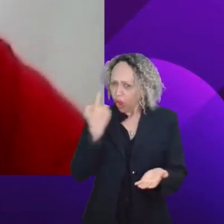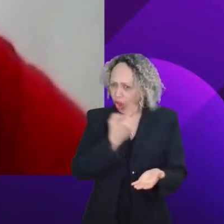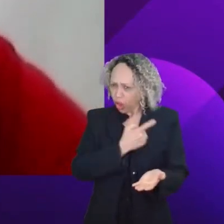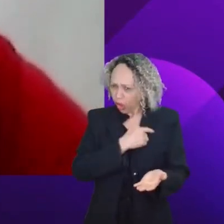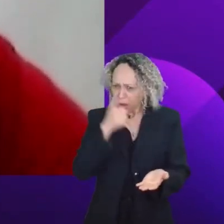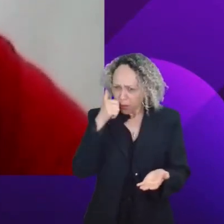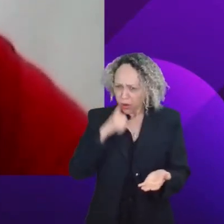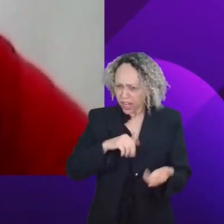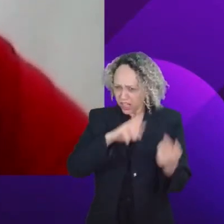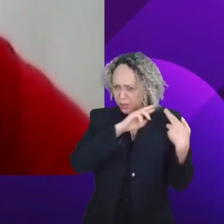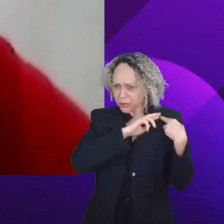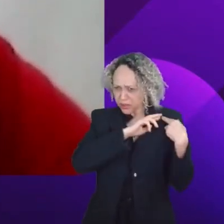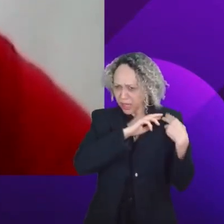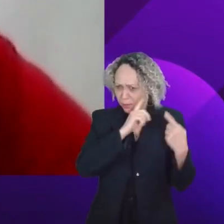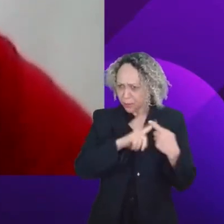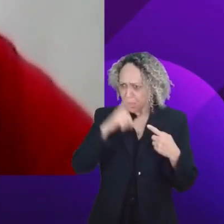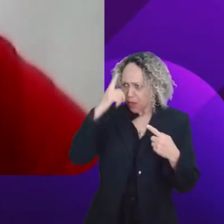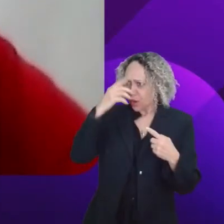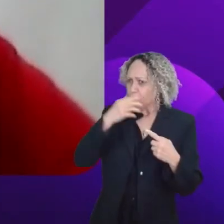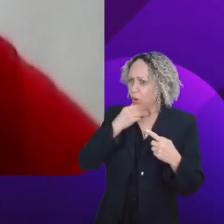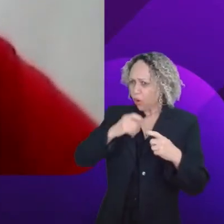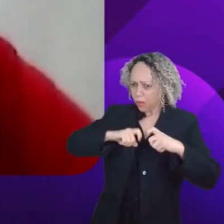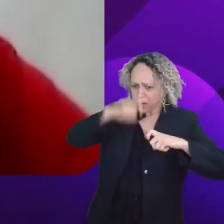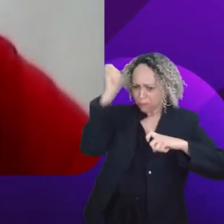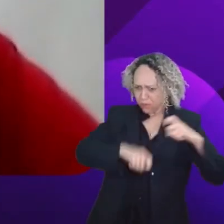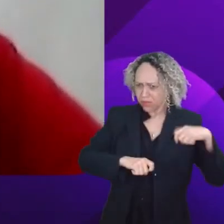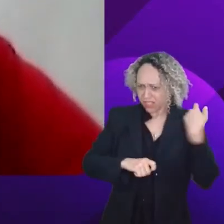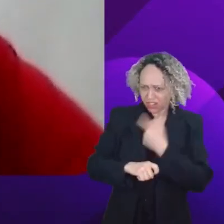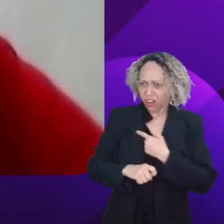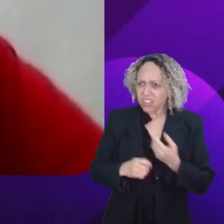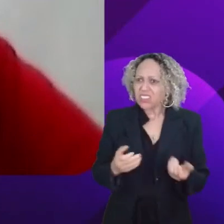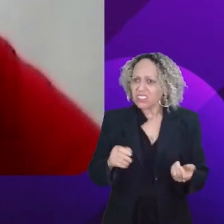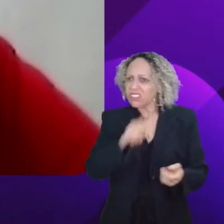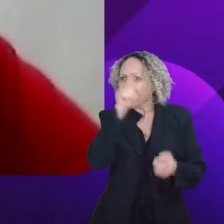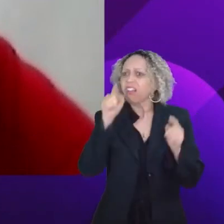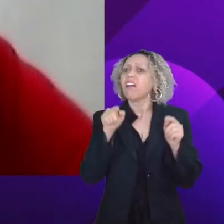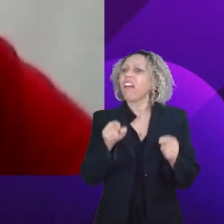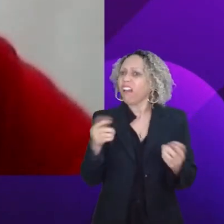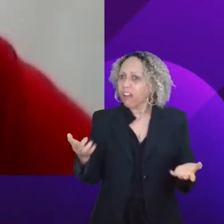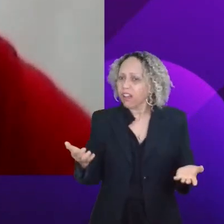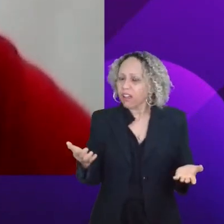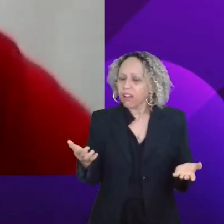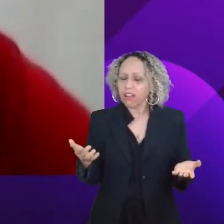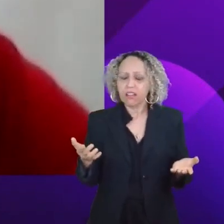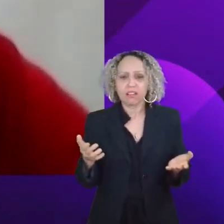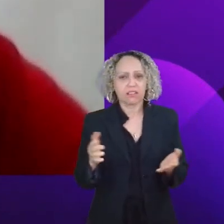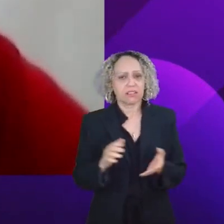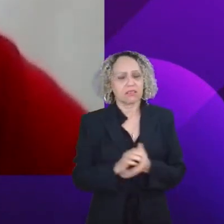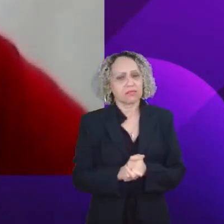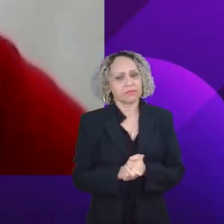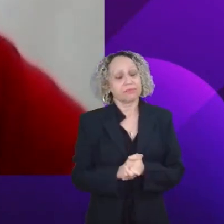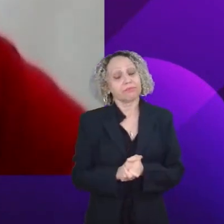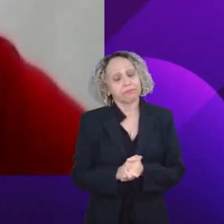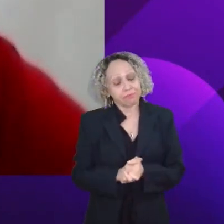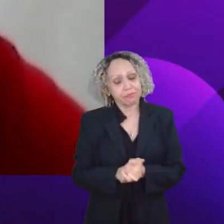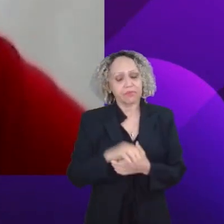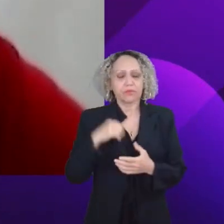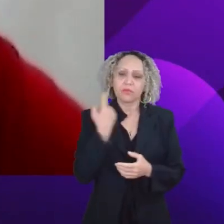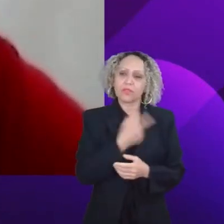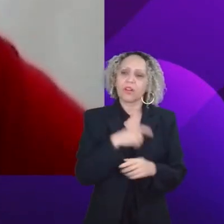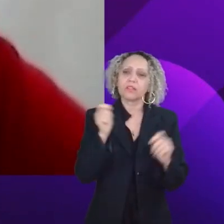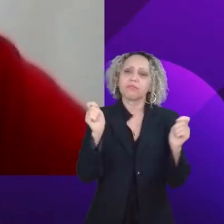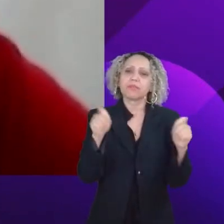ser violentada, por ser espancada. Então, a gente precisa, né? A gente